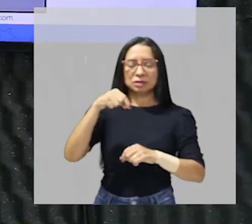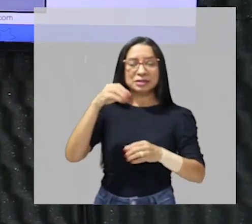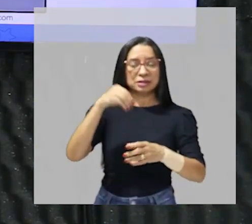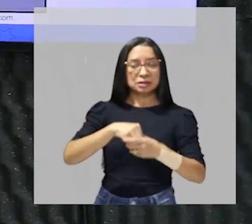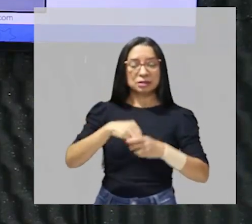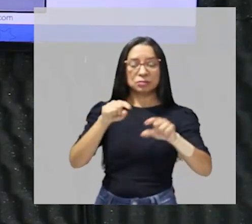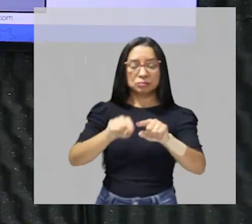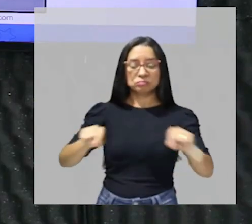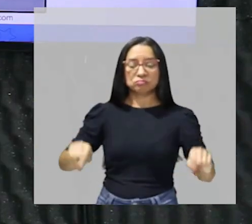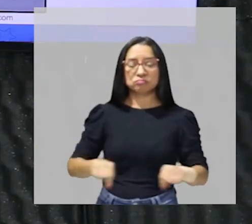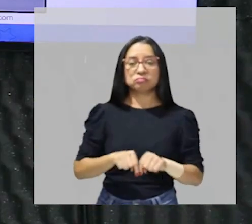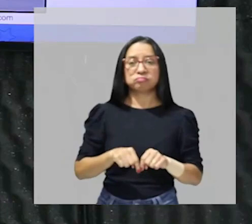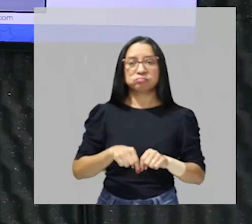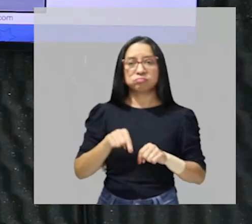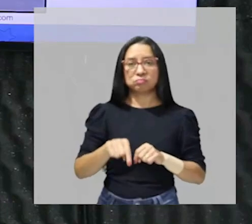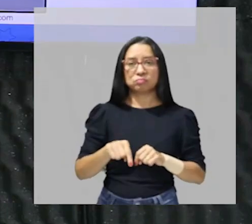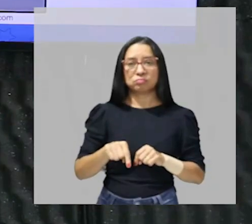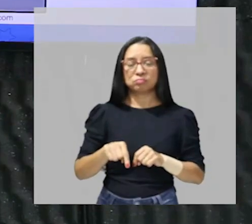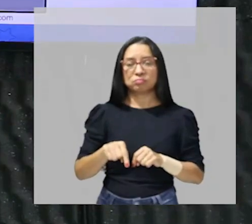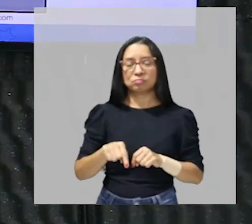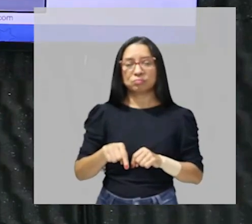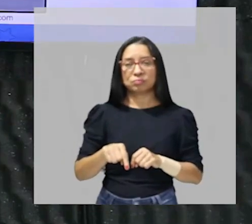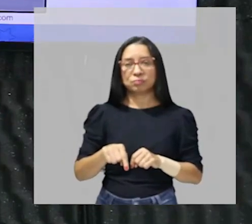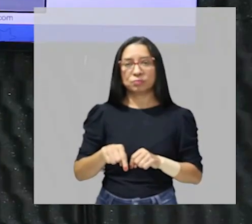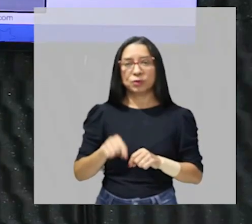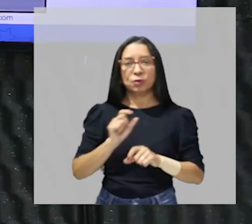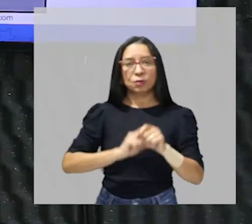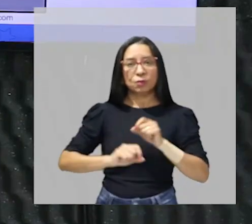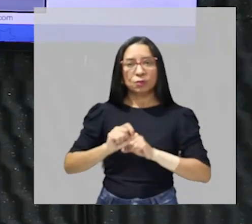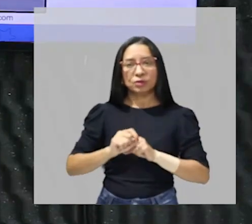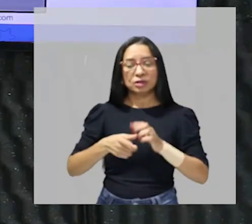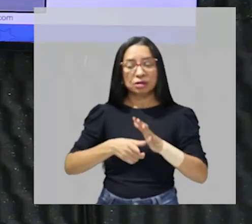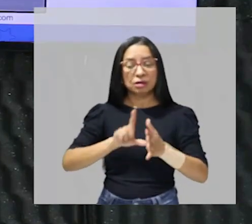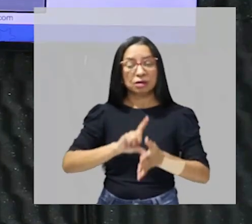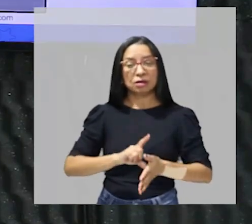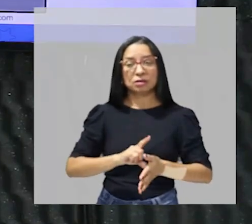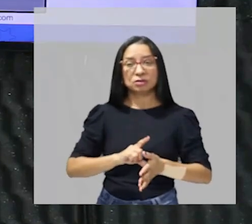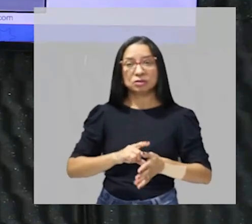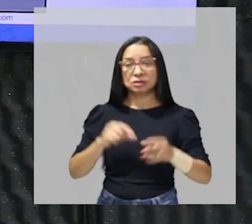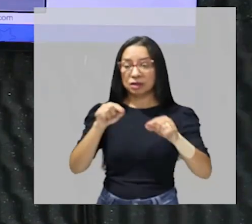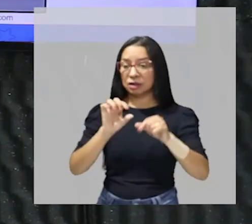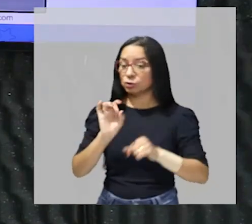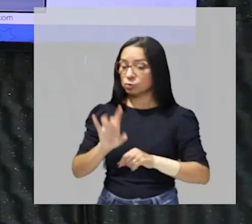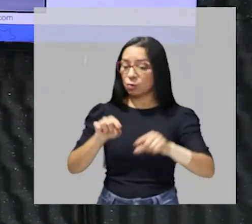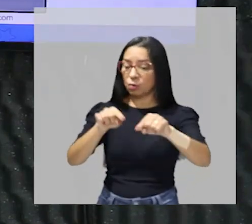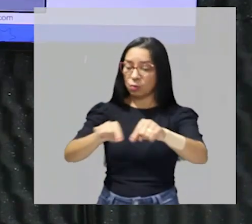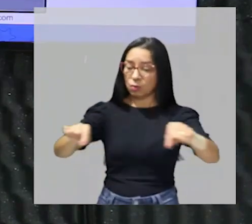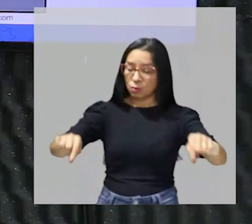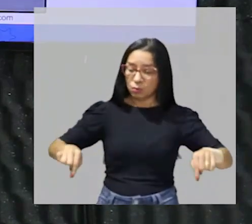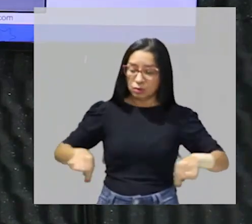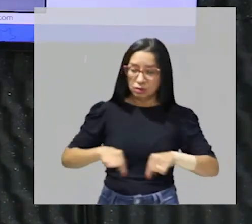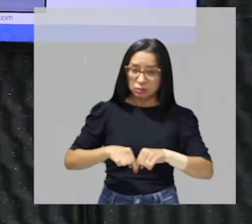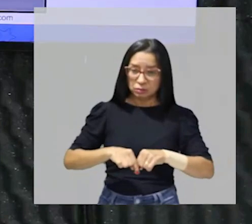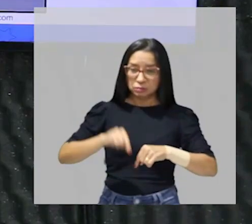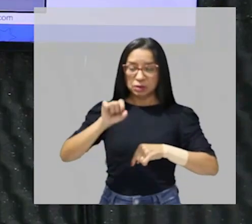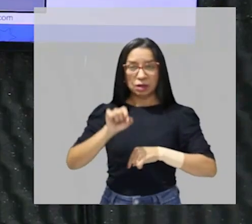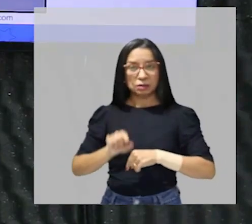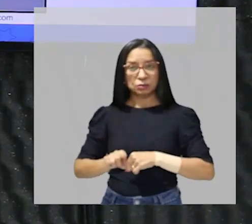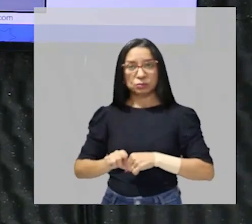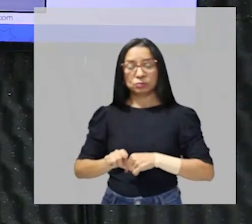das artes marciais, aquilo que para mim antes era apenas um tatame, um chão azul,